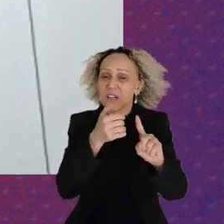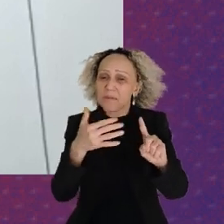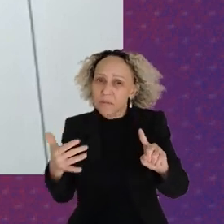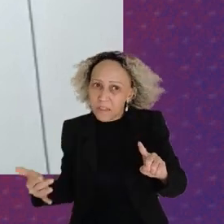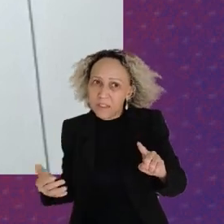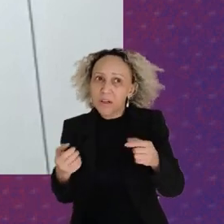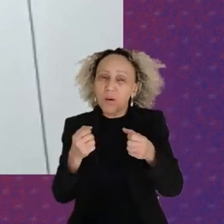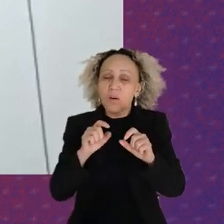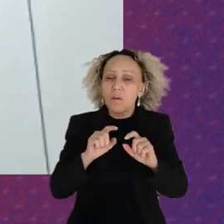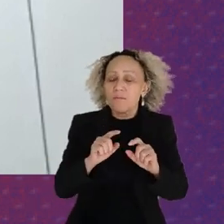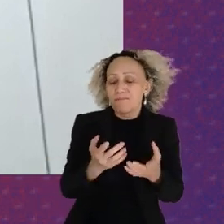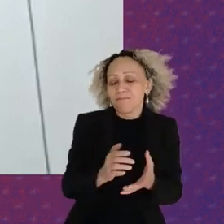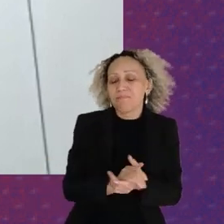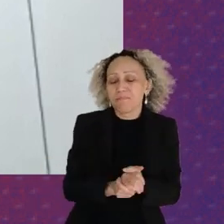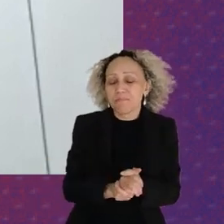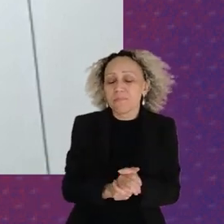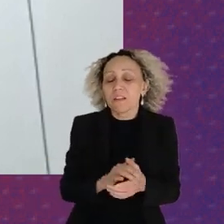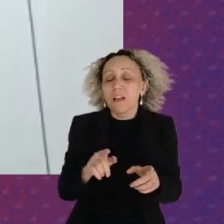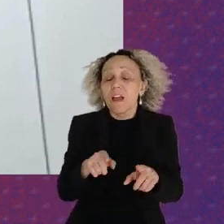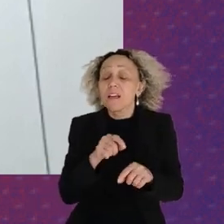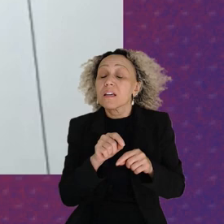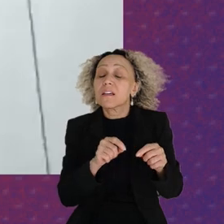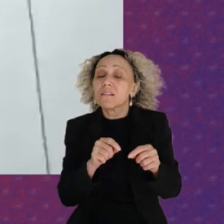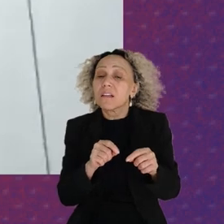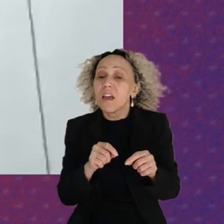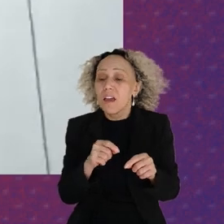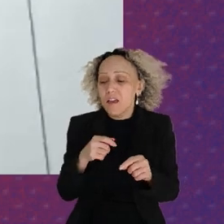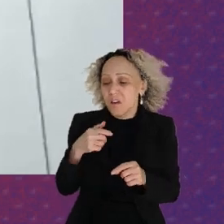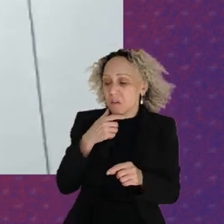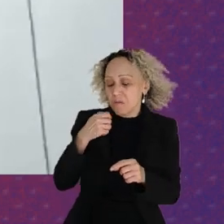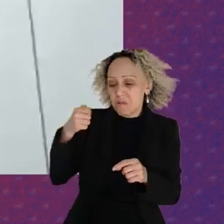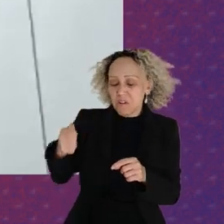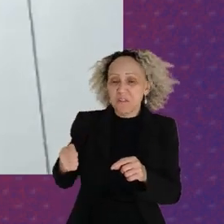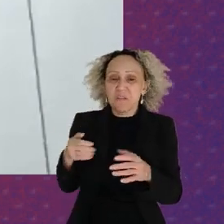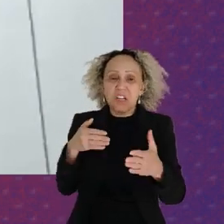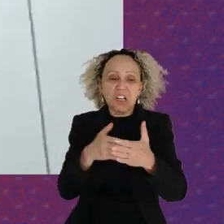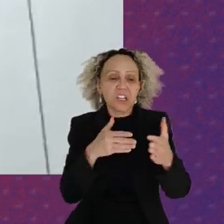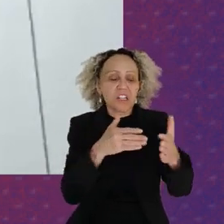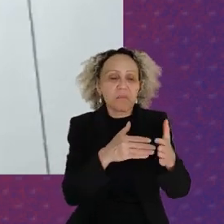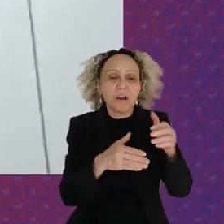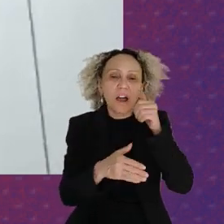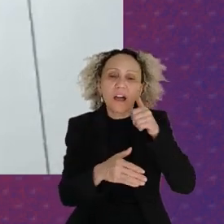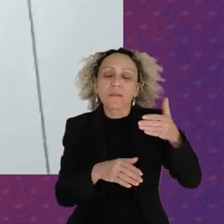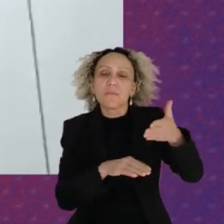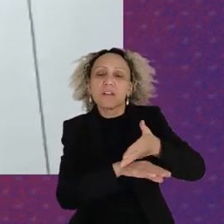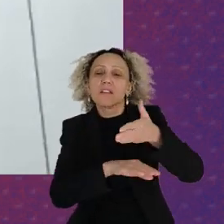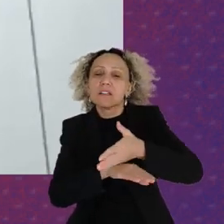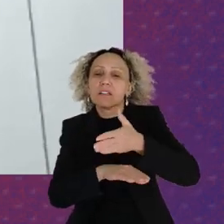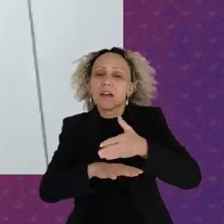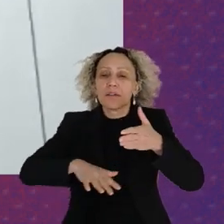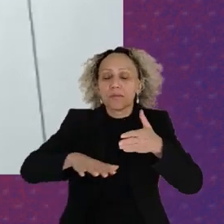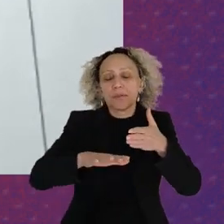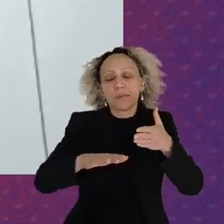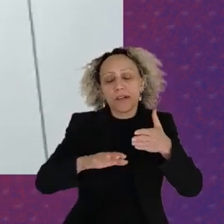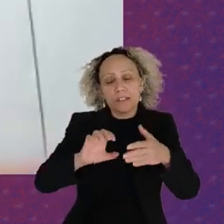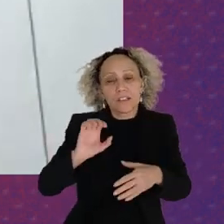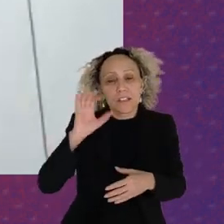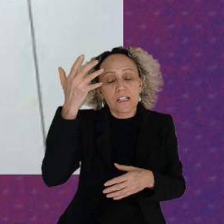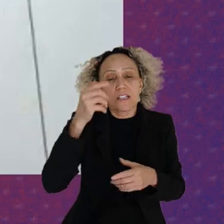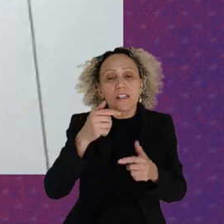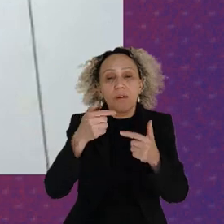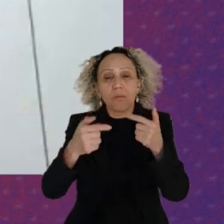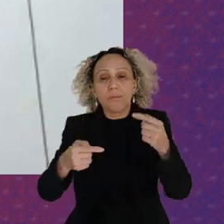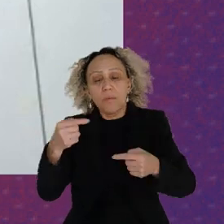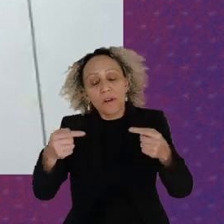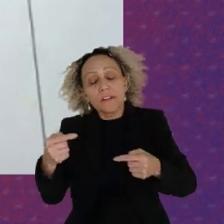sua participação política, da ocupação dos espaços estratégicos de poder e decisão, que a gente sabe que são